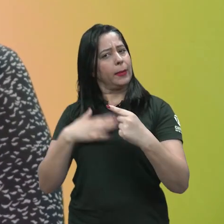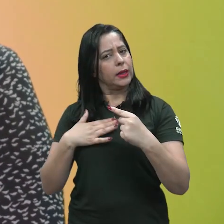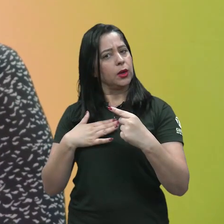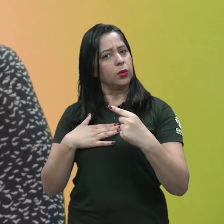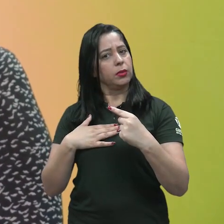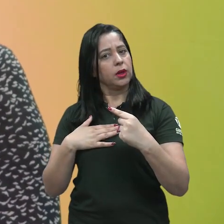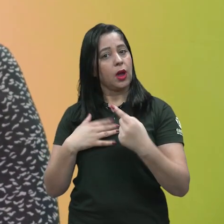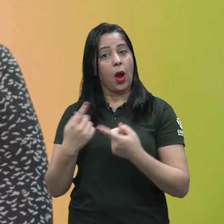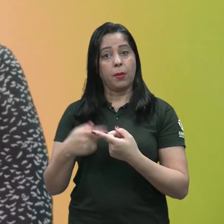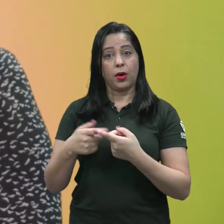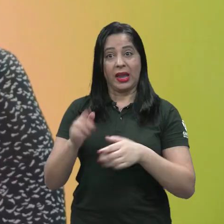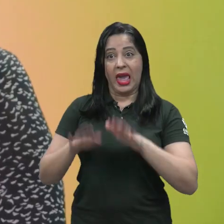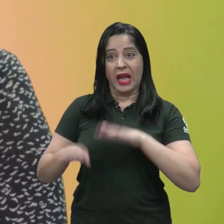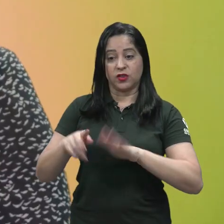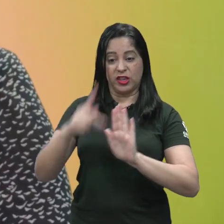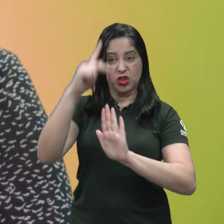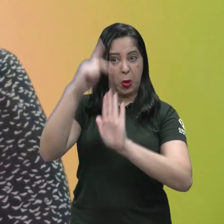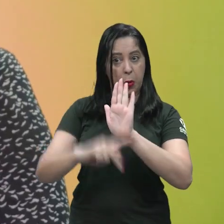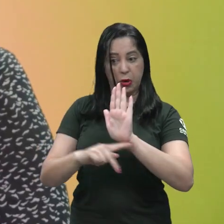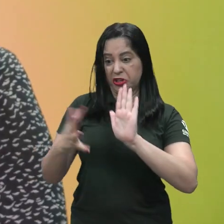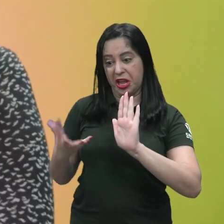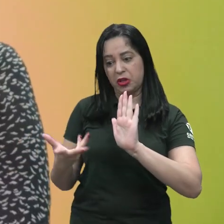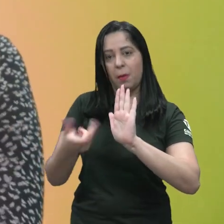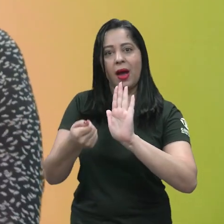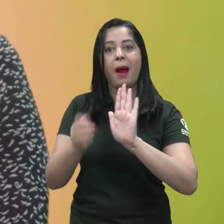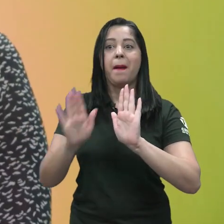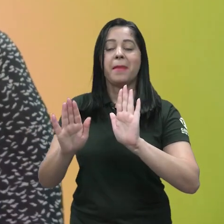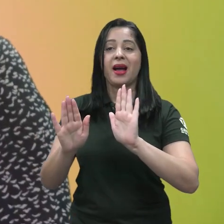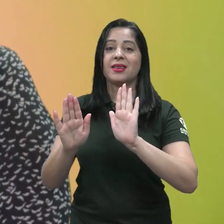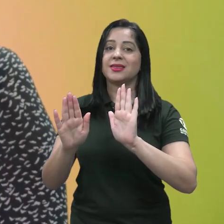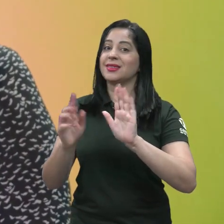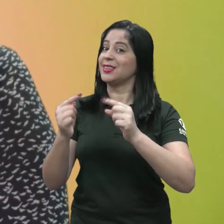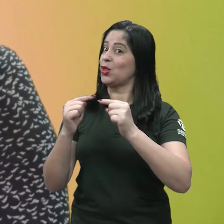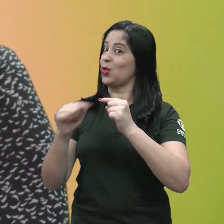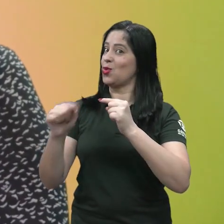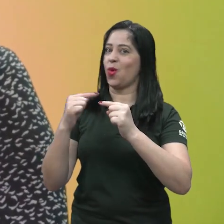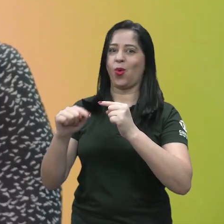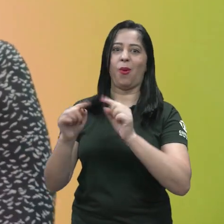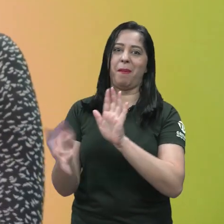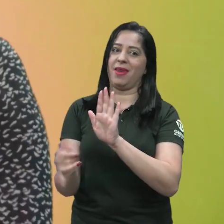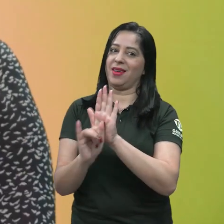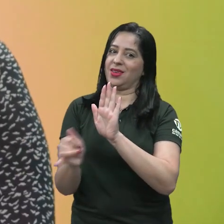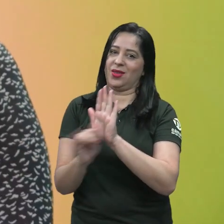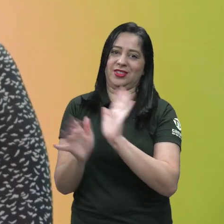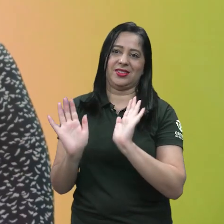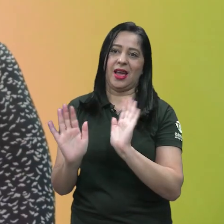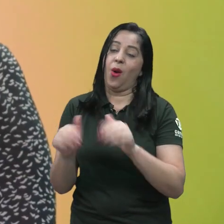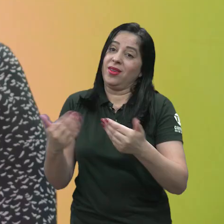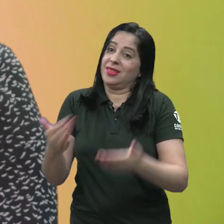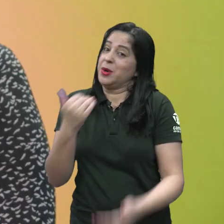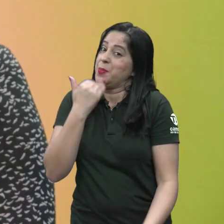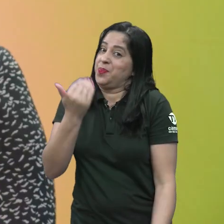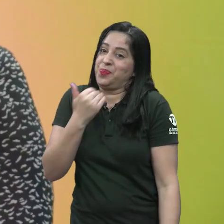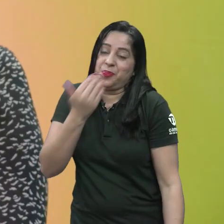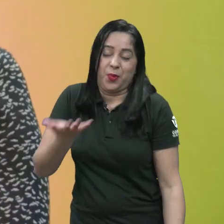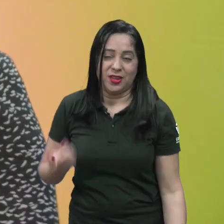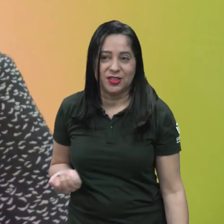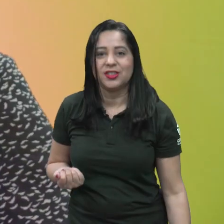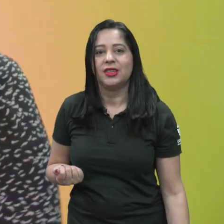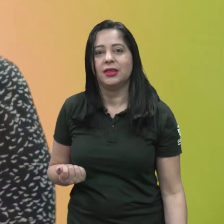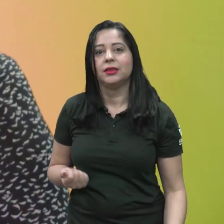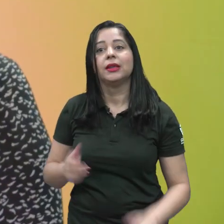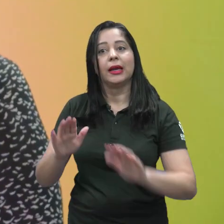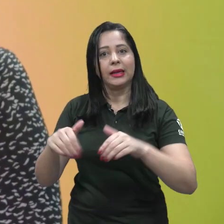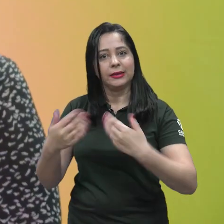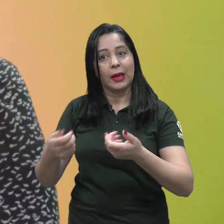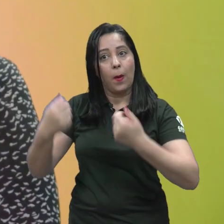não, né? Pode ser que você tenha um super projeto, mas não esteja adequado àquele edital. E aí não vai rolar. Né? Então você precisa